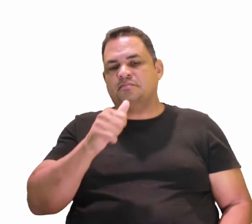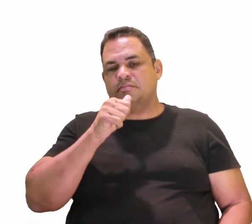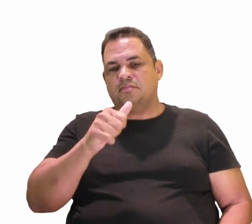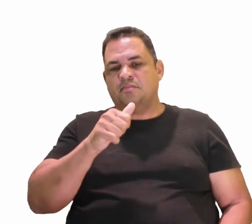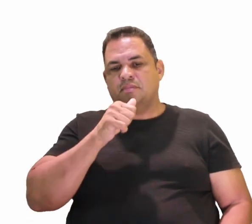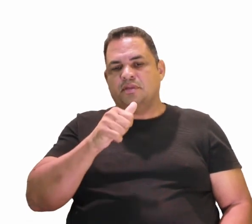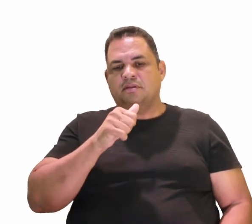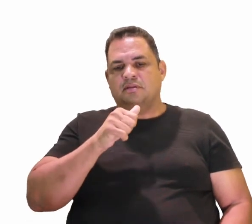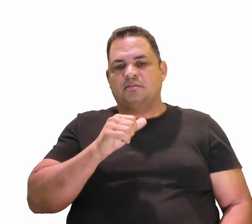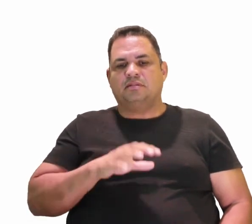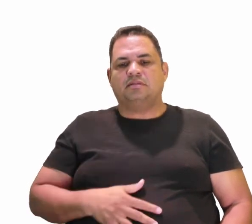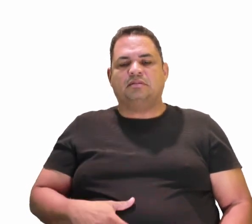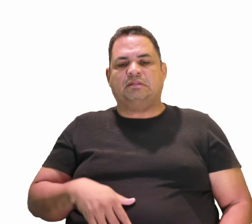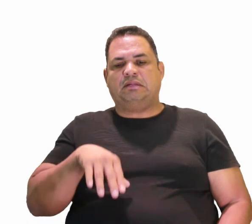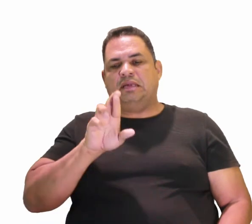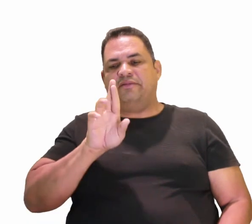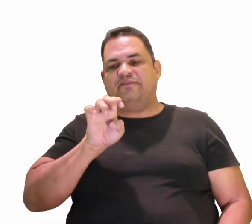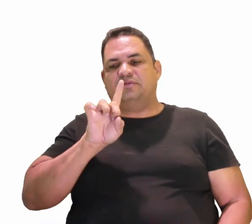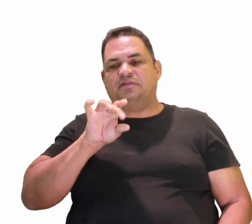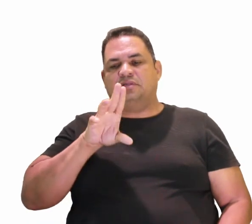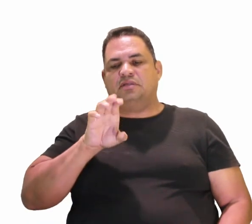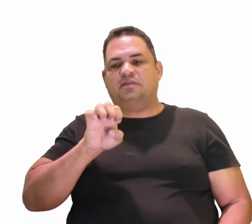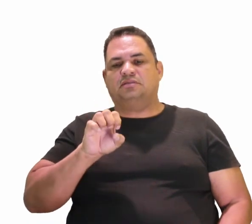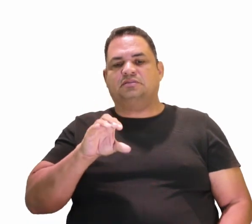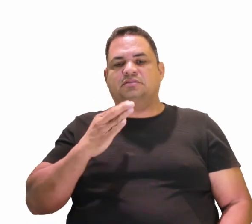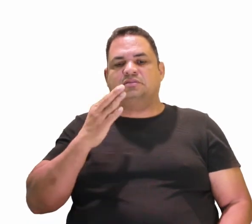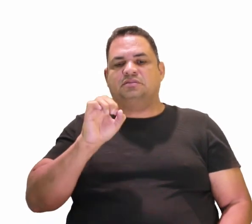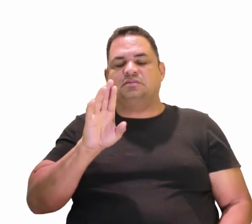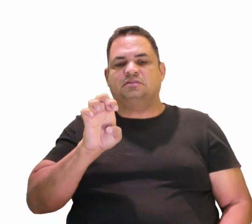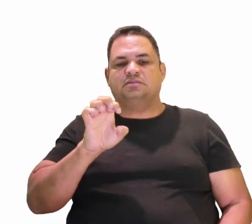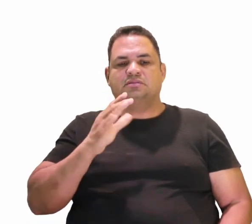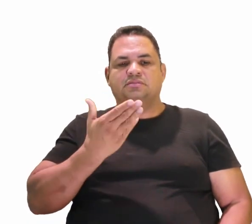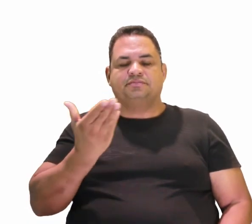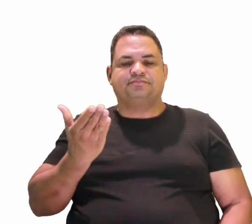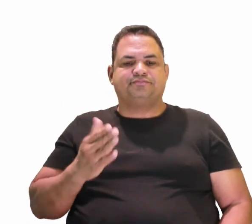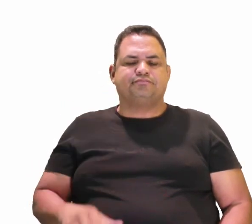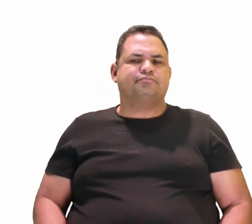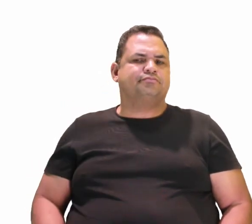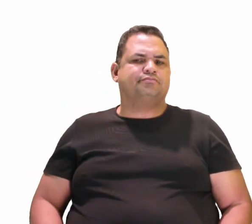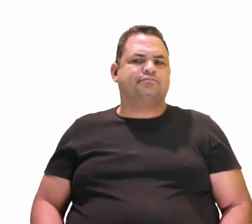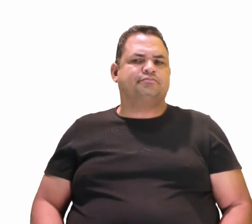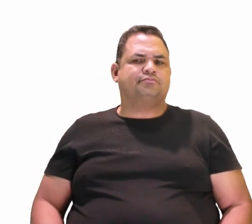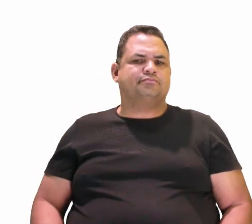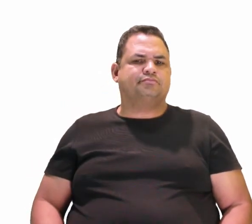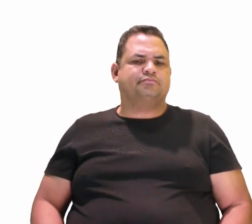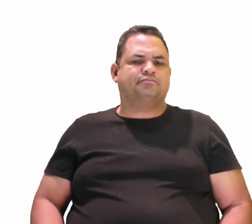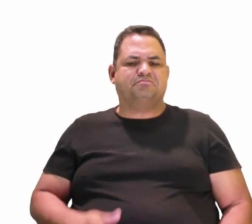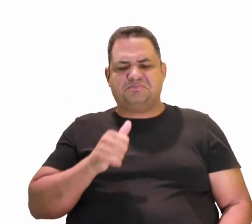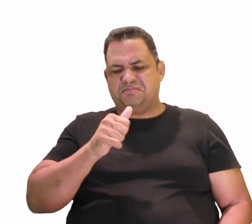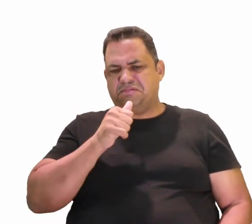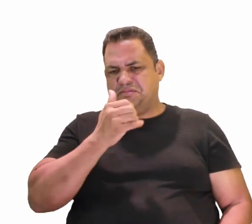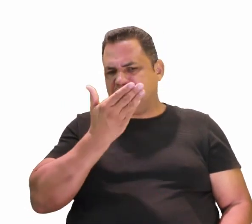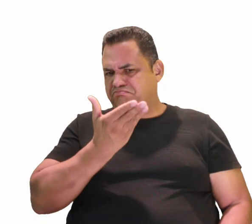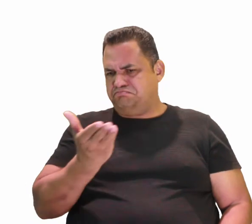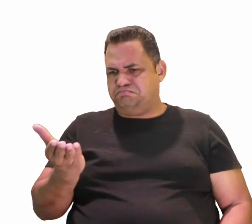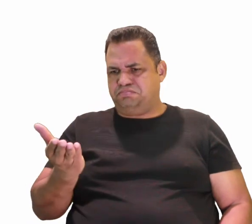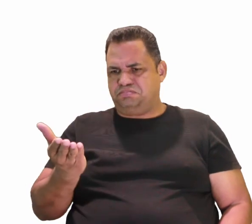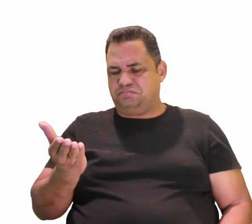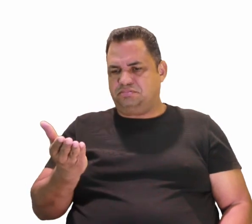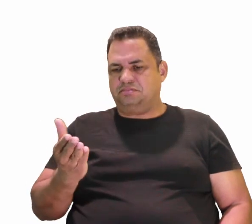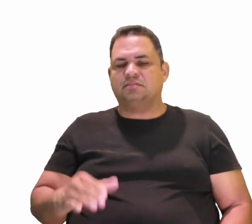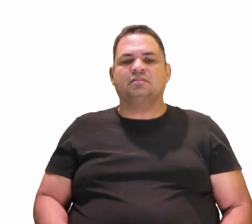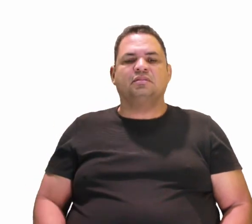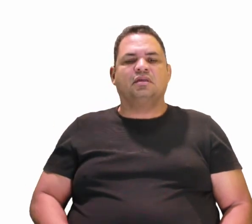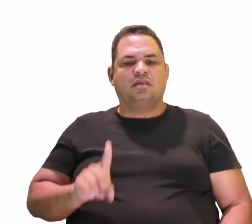bastante refrigerante. Soft drinks, refrigerante. E aí? Você acha que beber bastante, drink a lot of